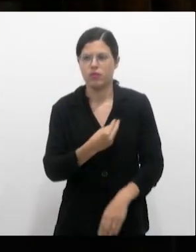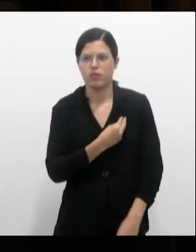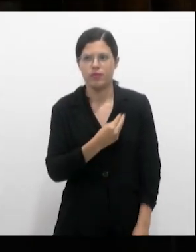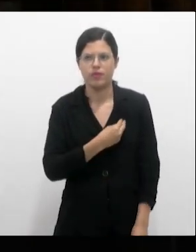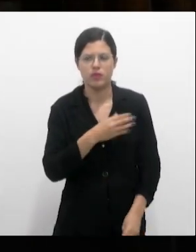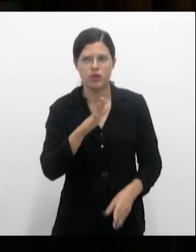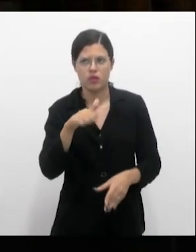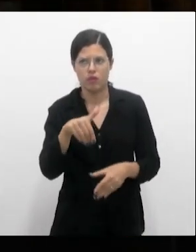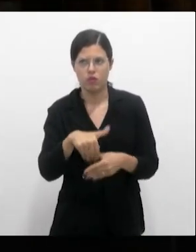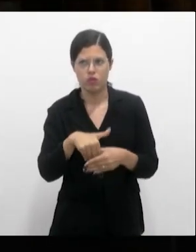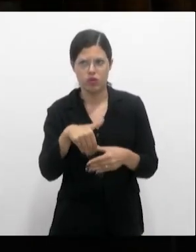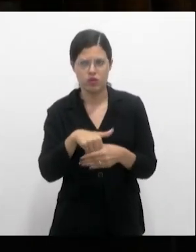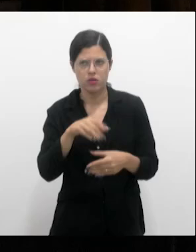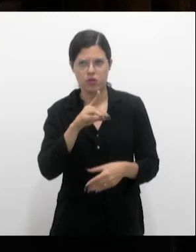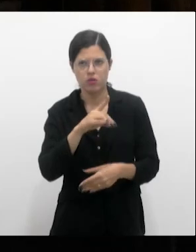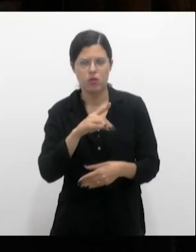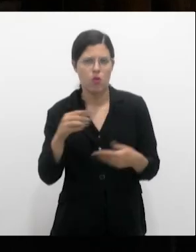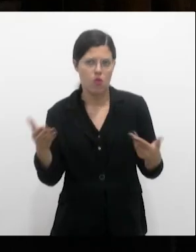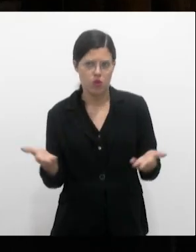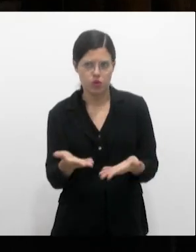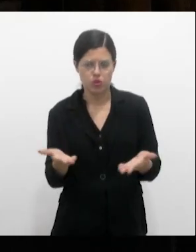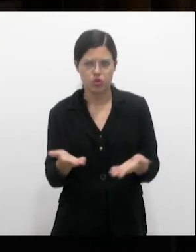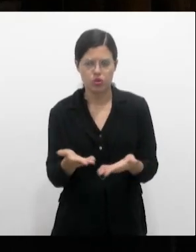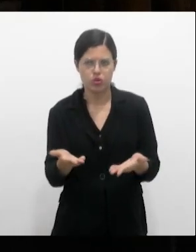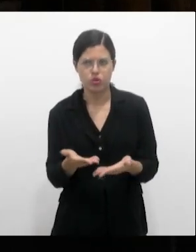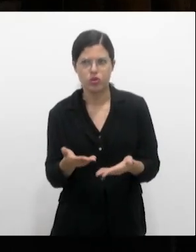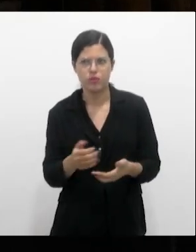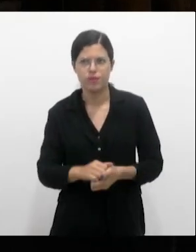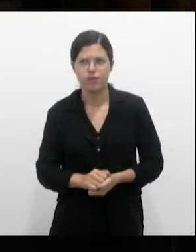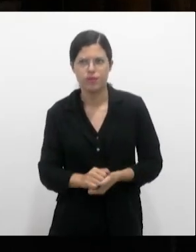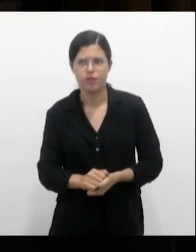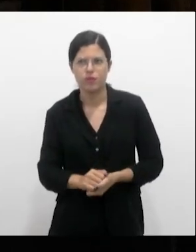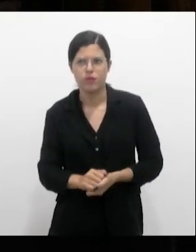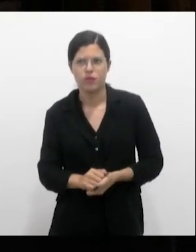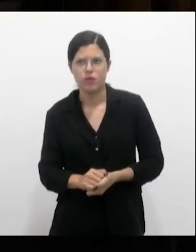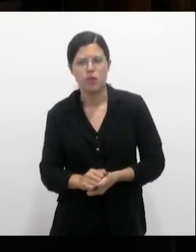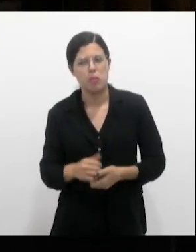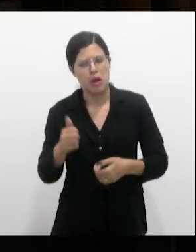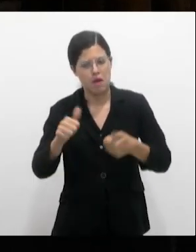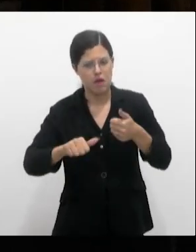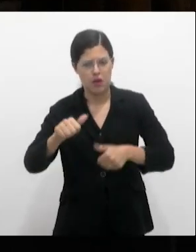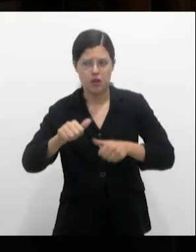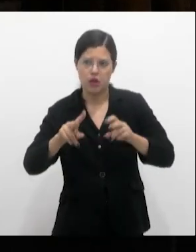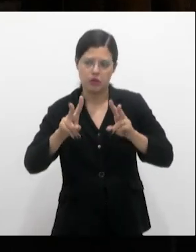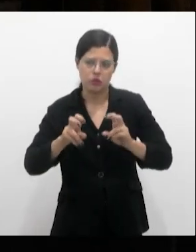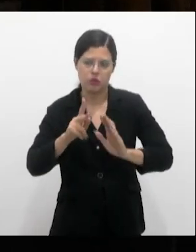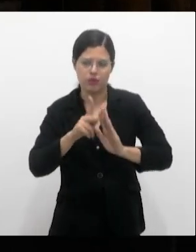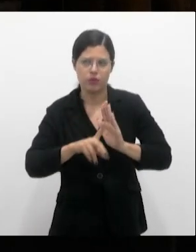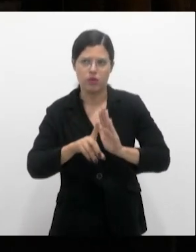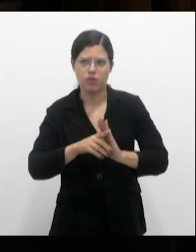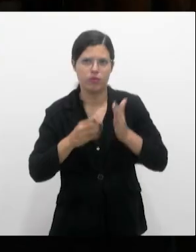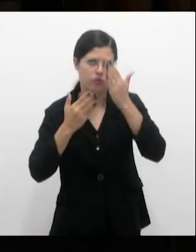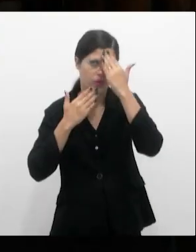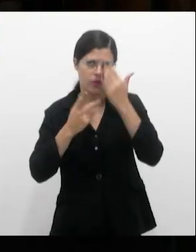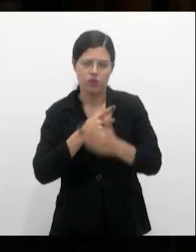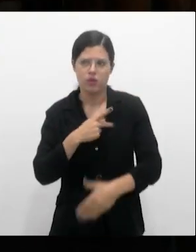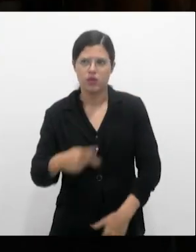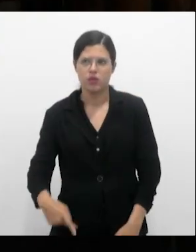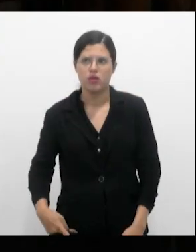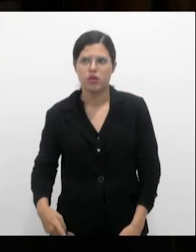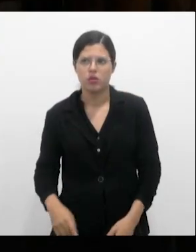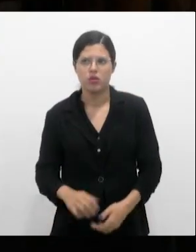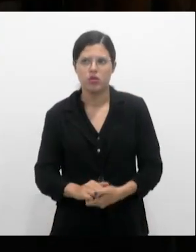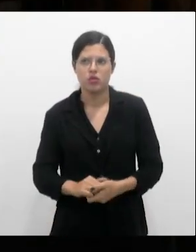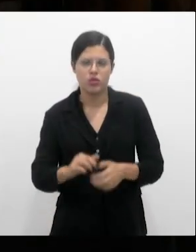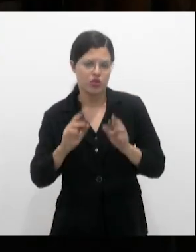nessa votação no dia de hoje, para emitirem juízo de valor sobre a matéria. Muito obrigado, senhor presidente. Espero não